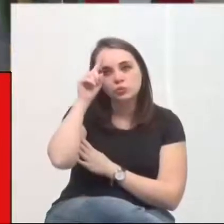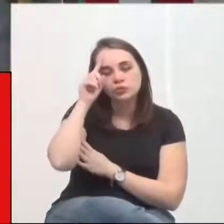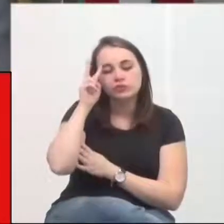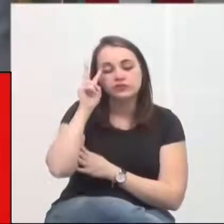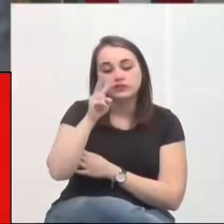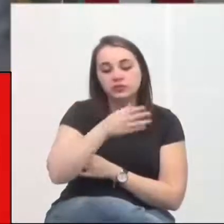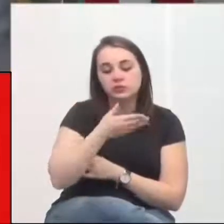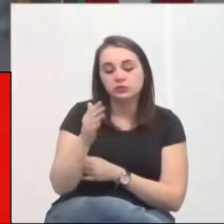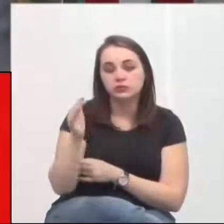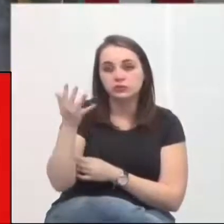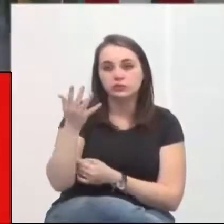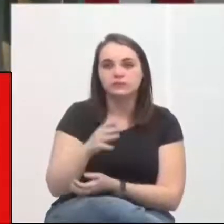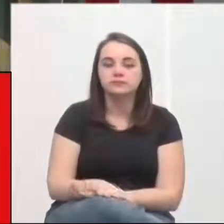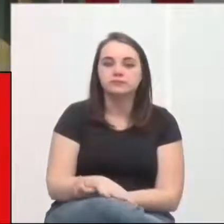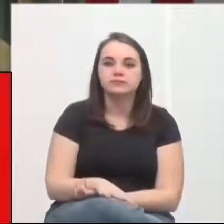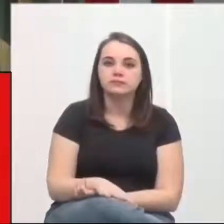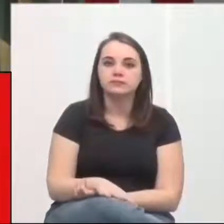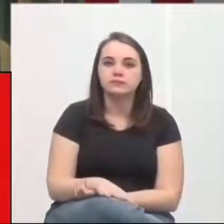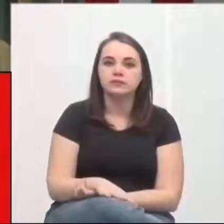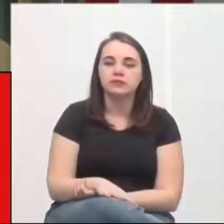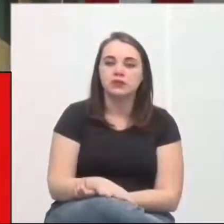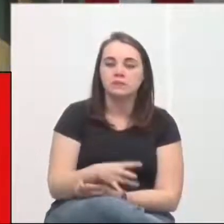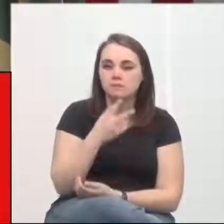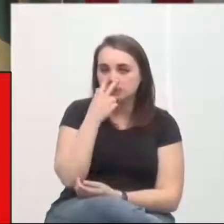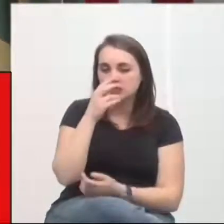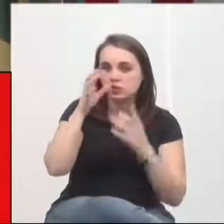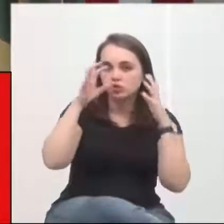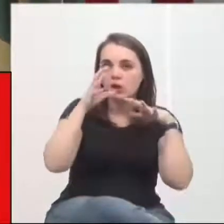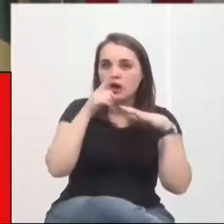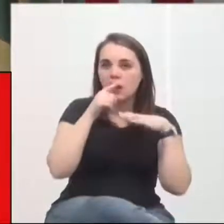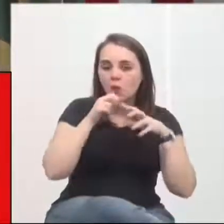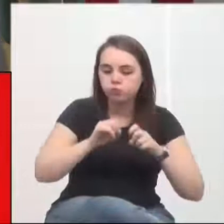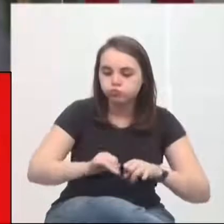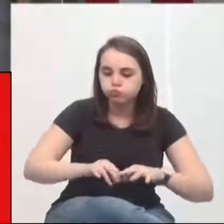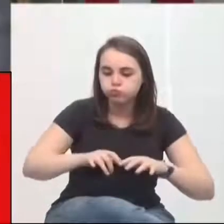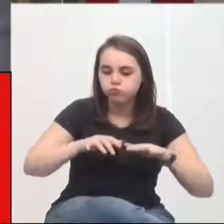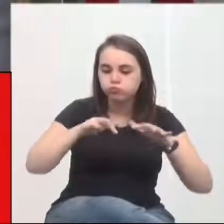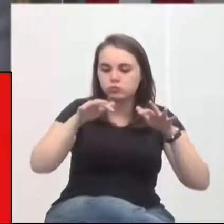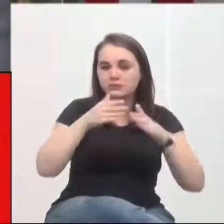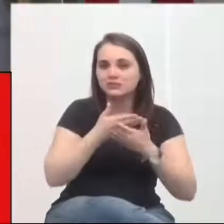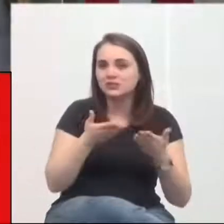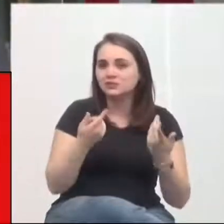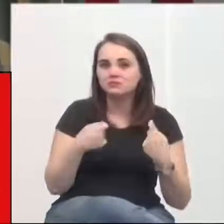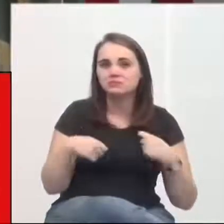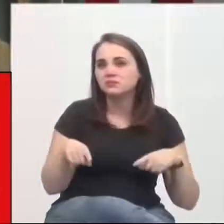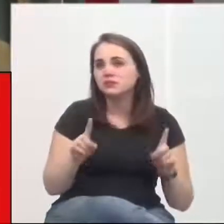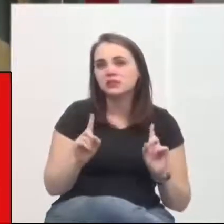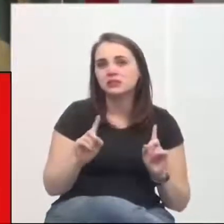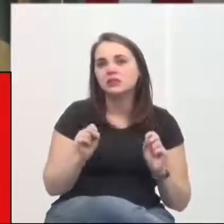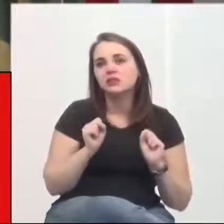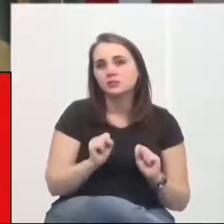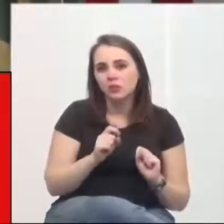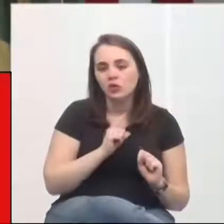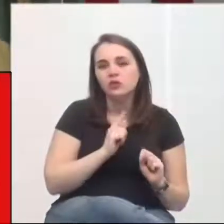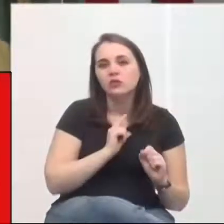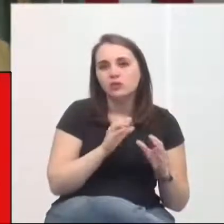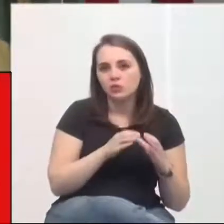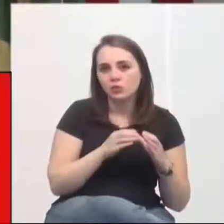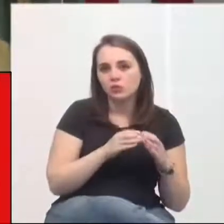pessoas, provocando enchentes, provocando questões desnecessárias, que pode ter uma equipe de trabalho